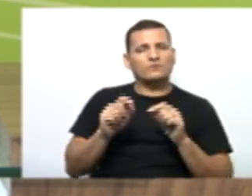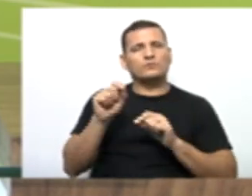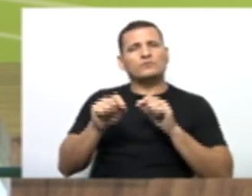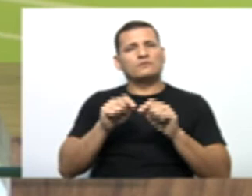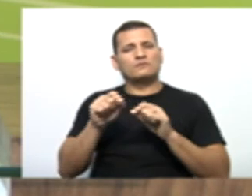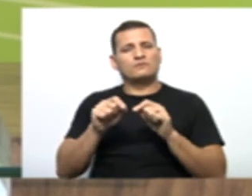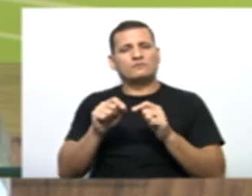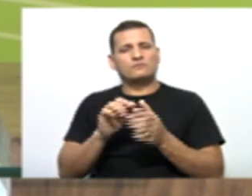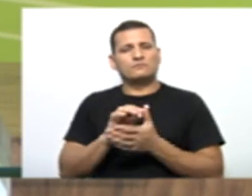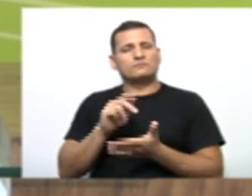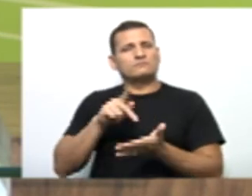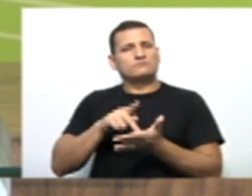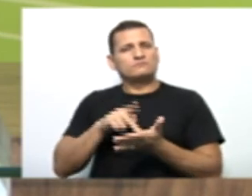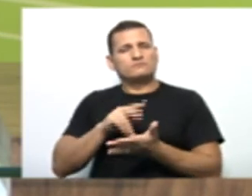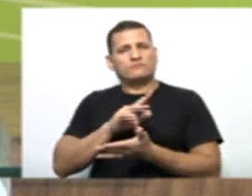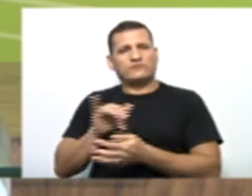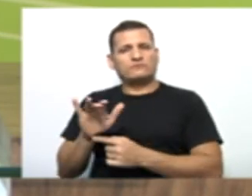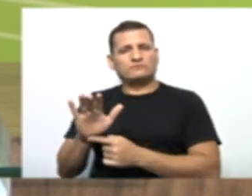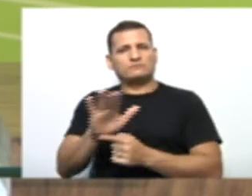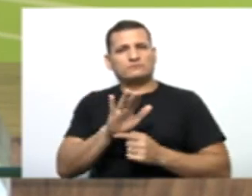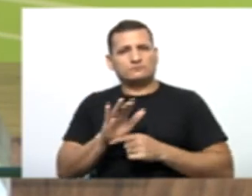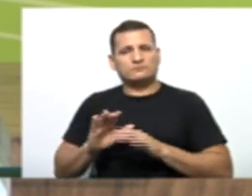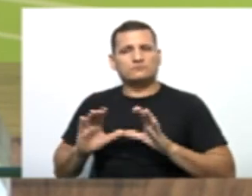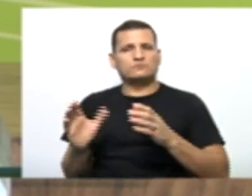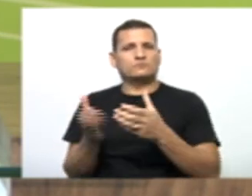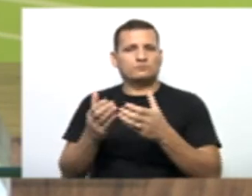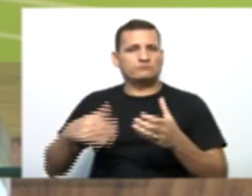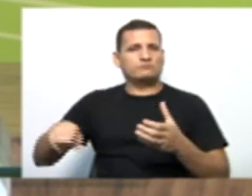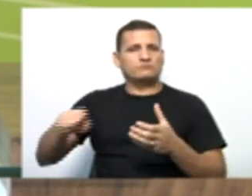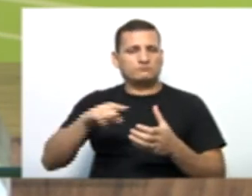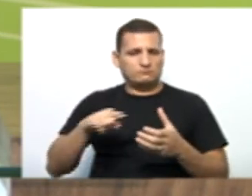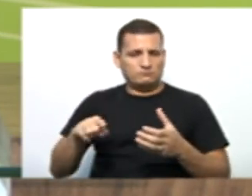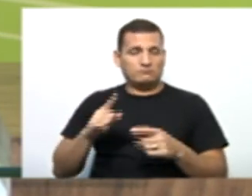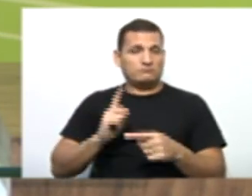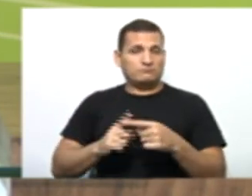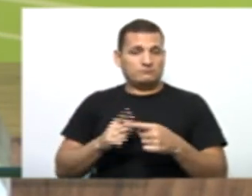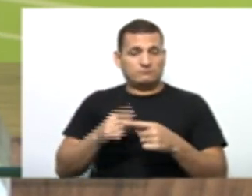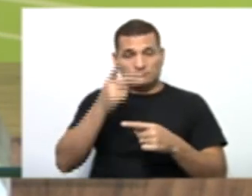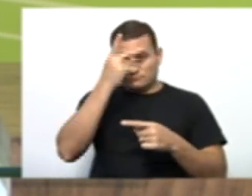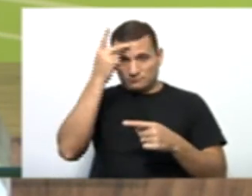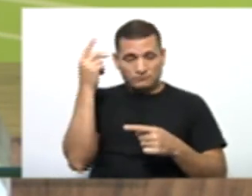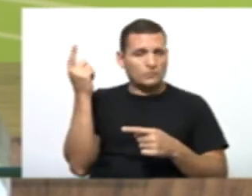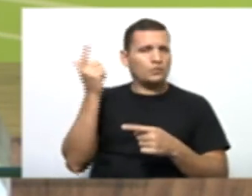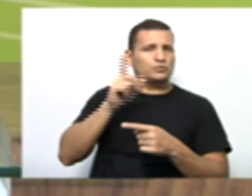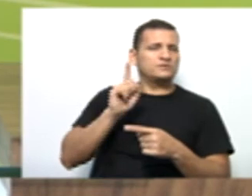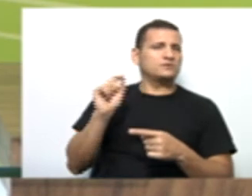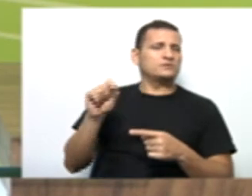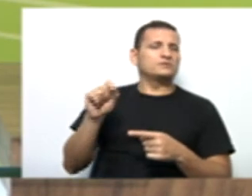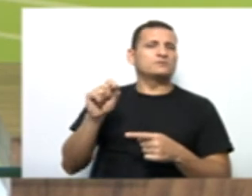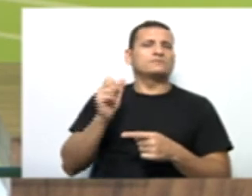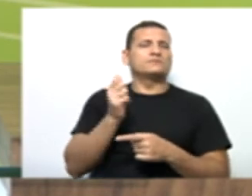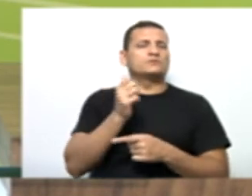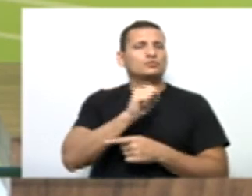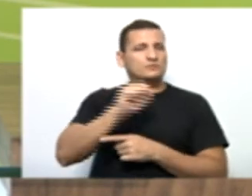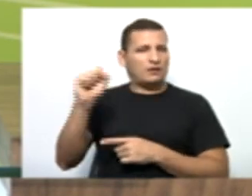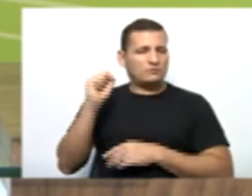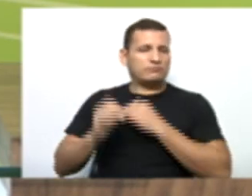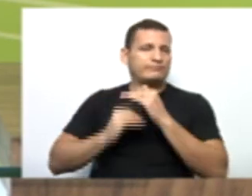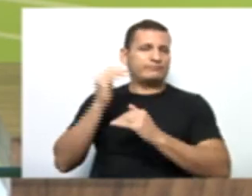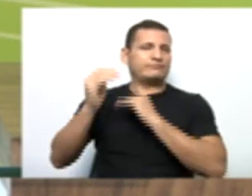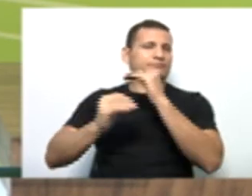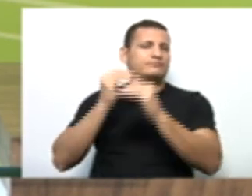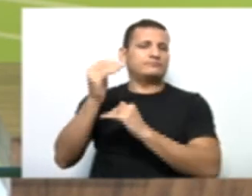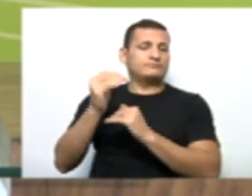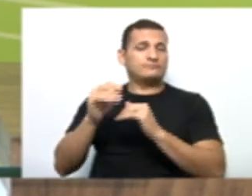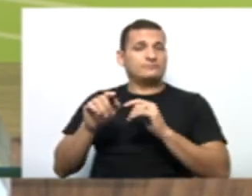realmente vai colaborar para todo o grupo. Porque uma pessoa, por mais que ela consiga um sucesso desse ponto de vista, se